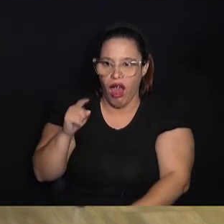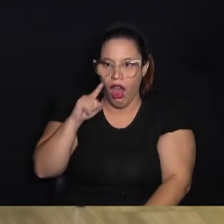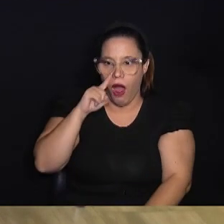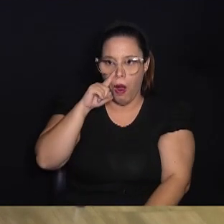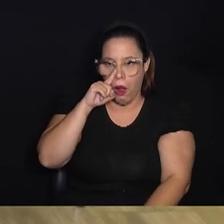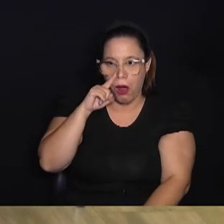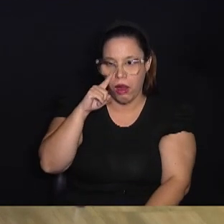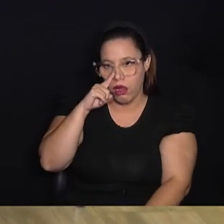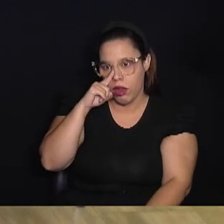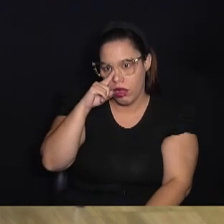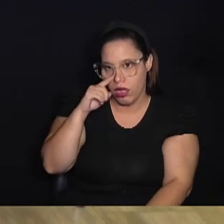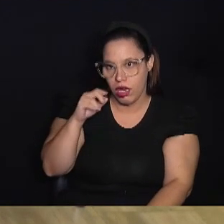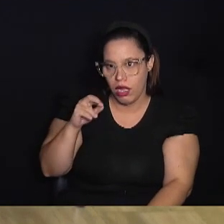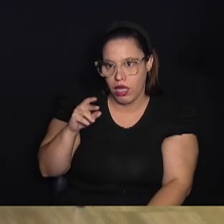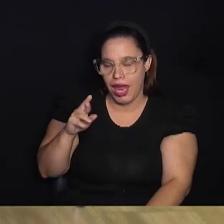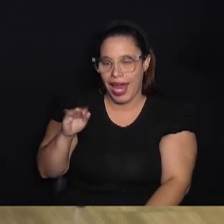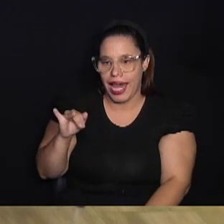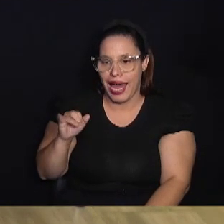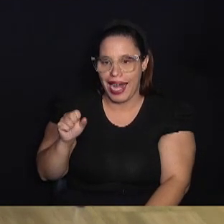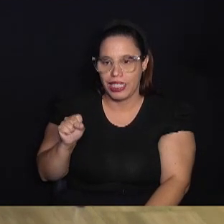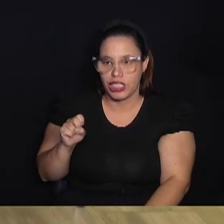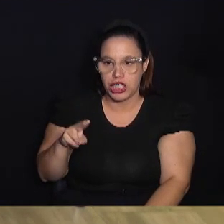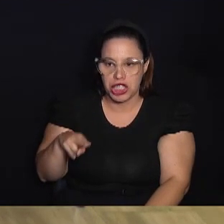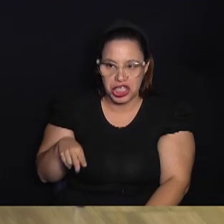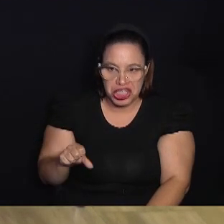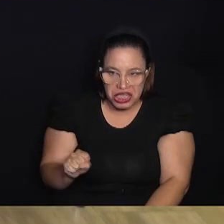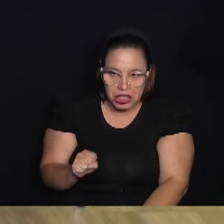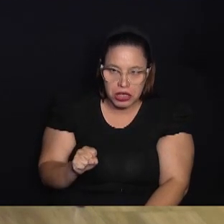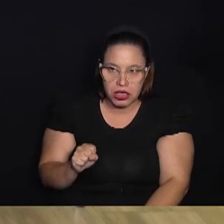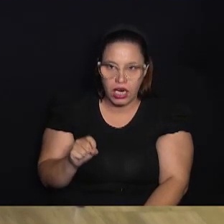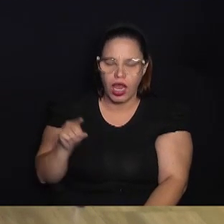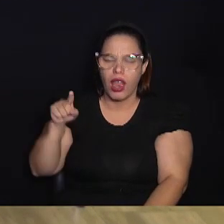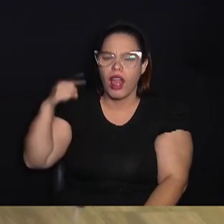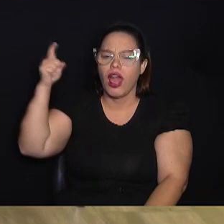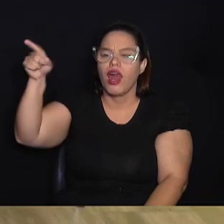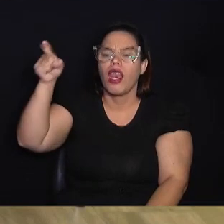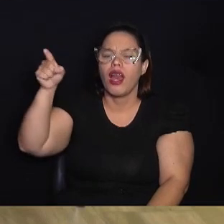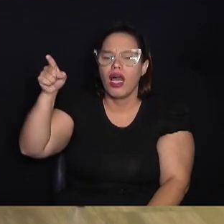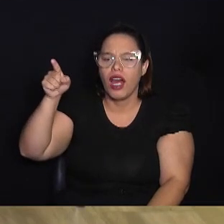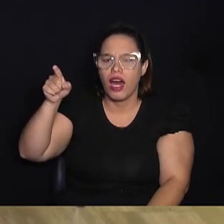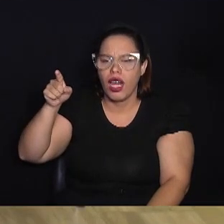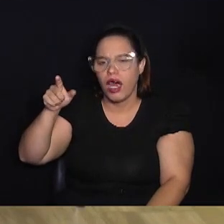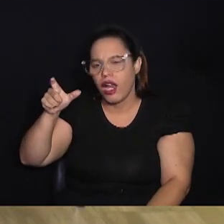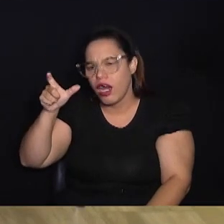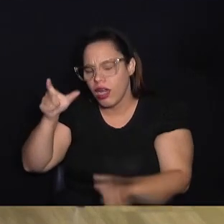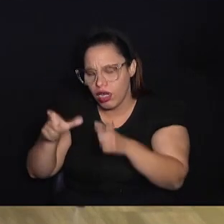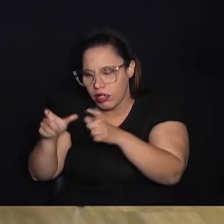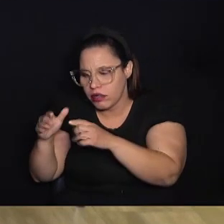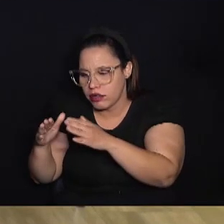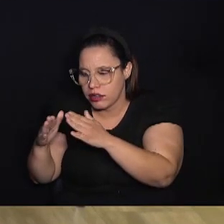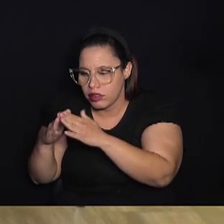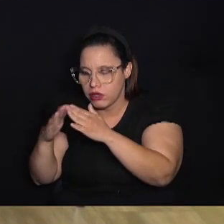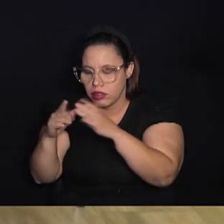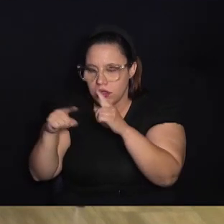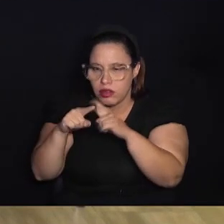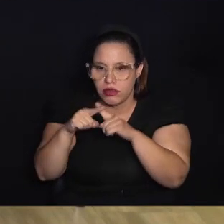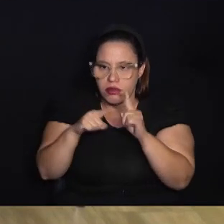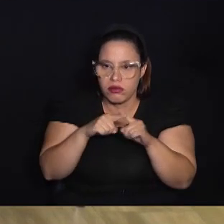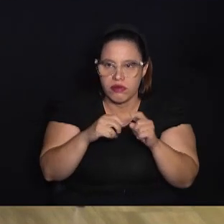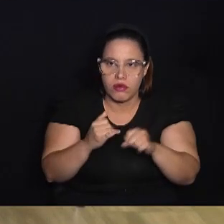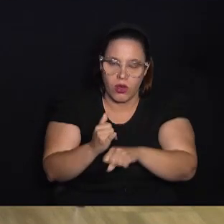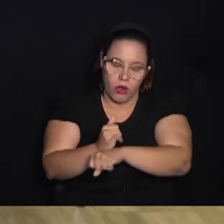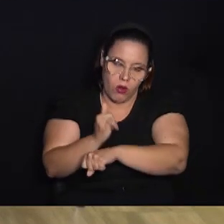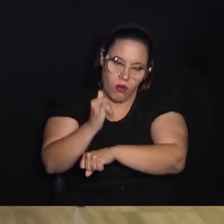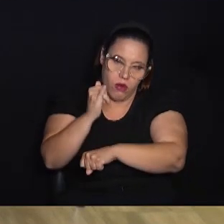avião da aerolíneas argentinas e o que aconteceu lá no Cemitério dos alemães foi o seguinte o avião caiu